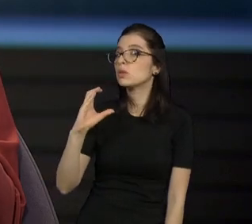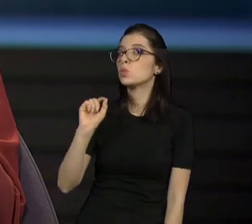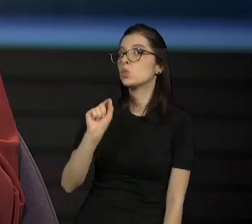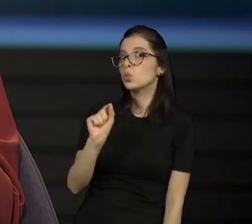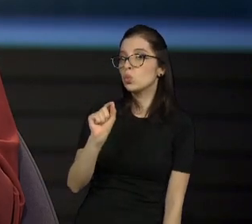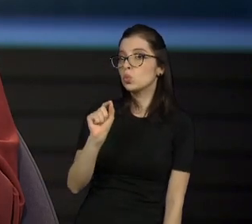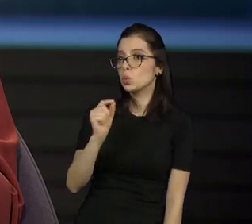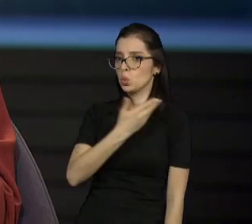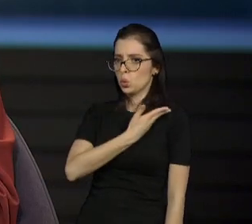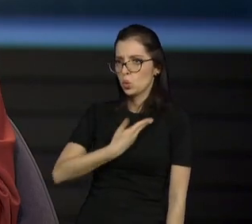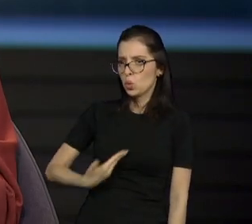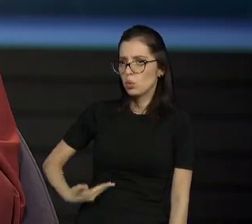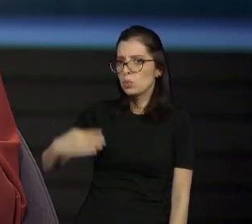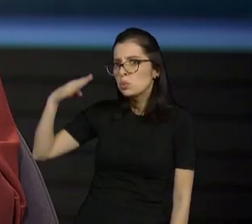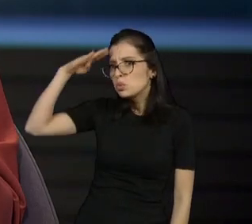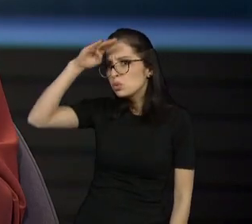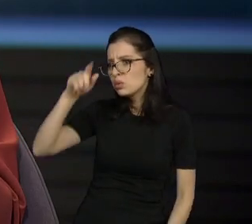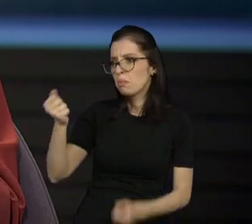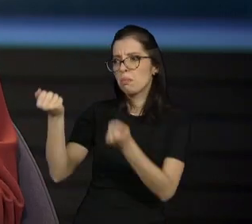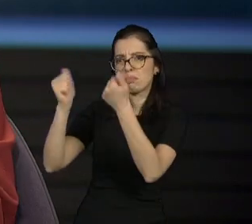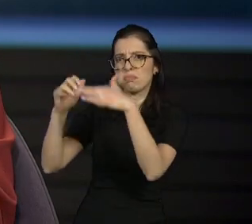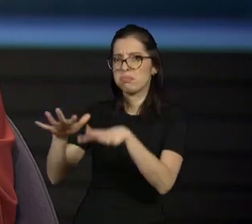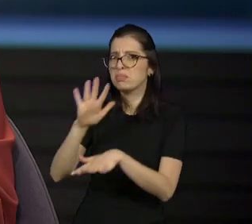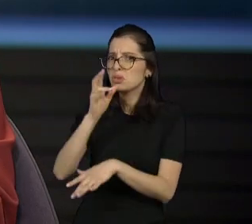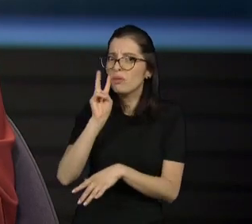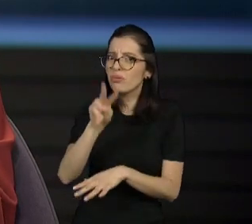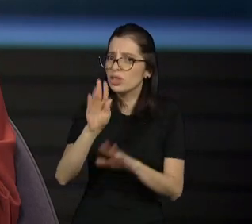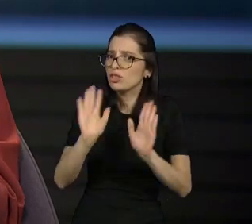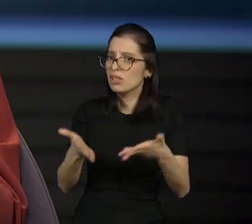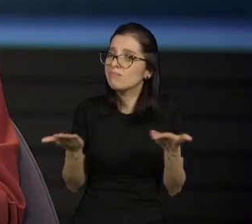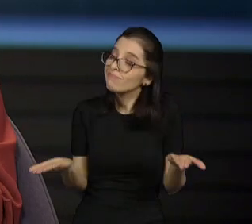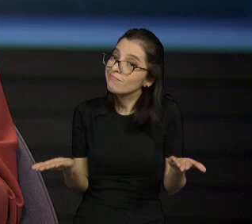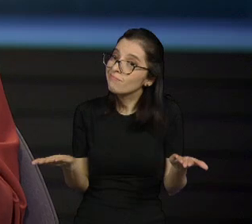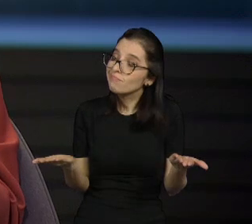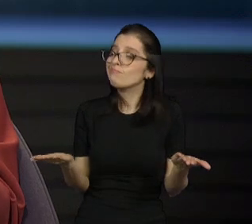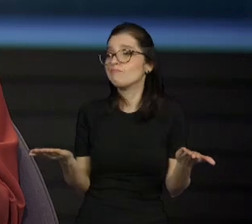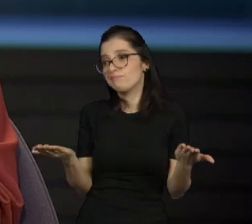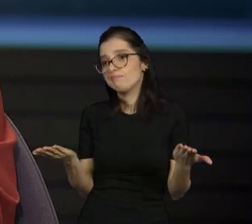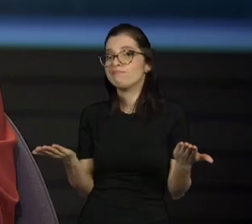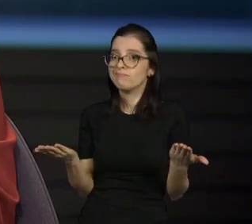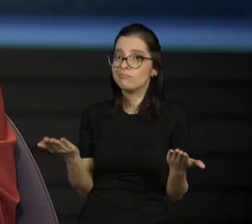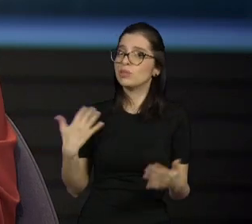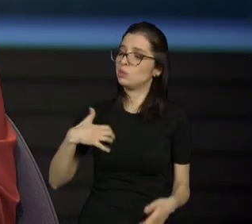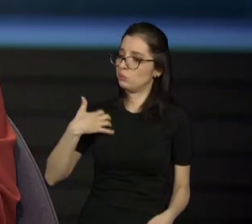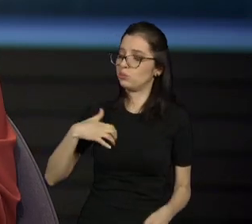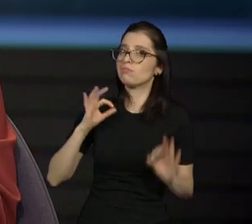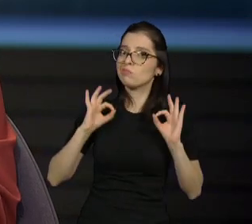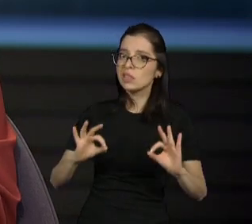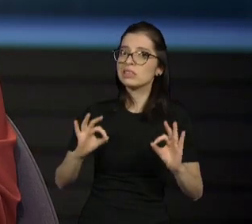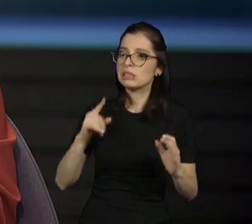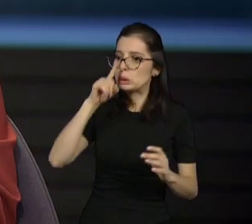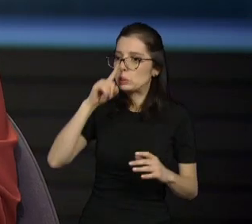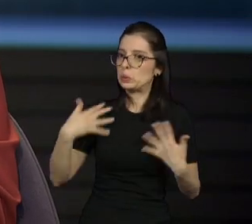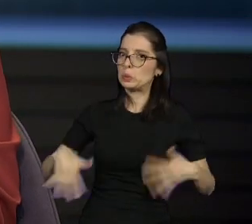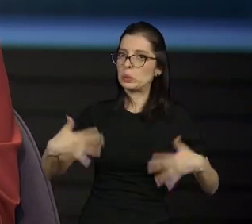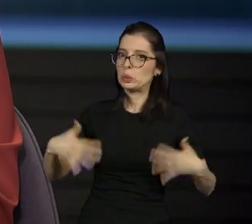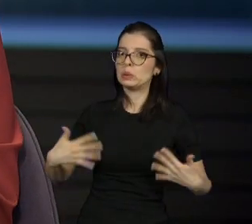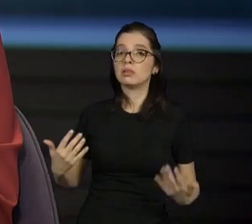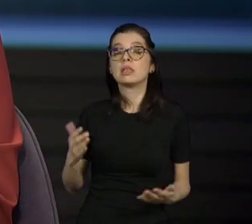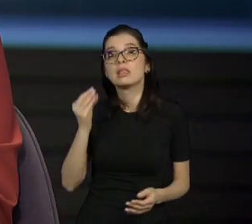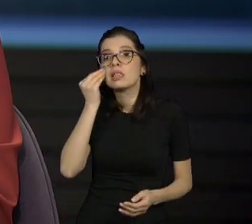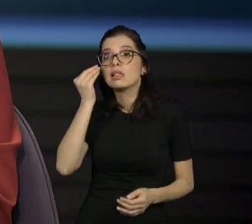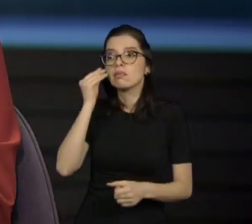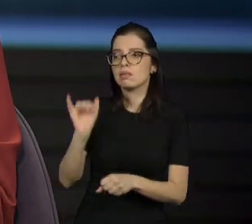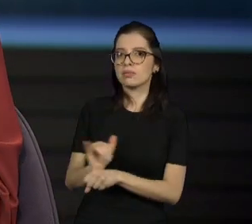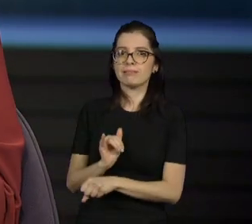grande recuo em tudo que ele tinha deixado na pasta. É uma situação bastante complexa essa, mas ele vai tentando se